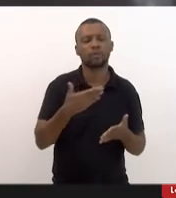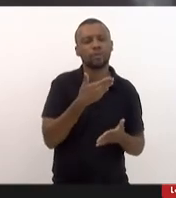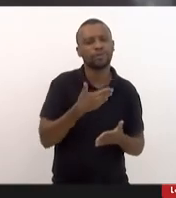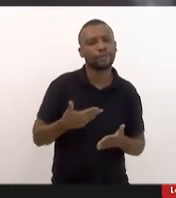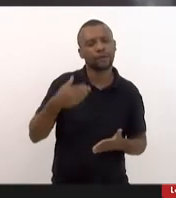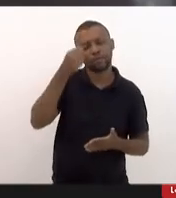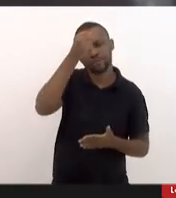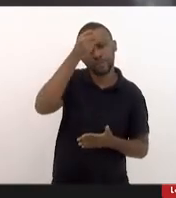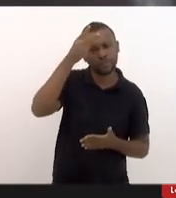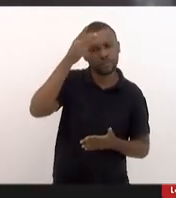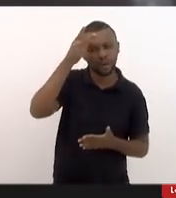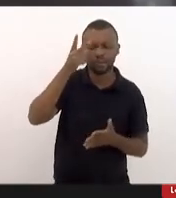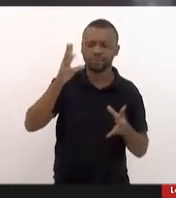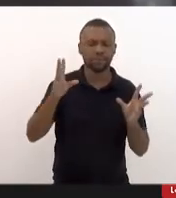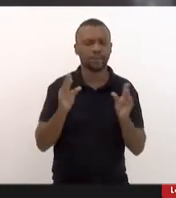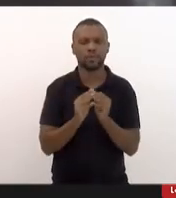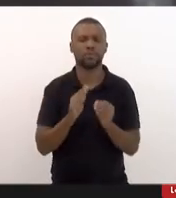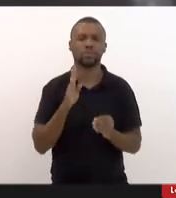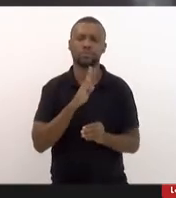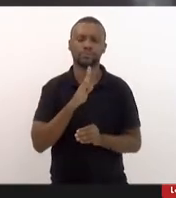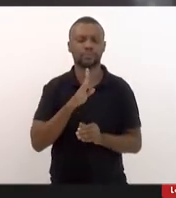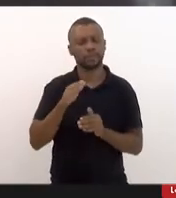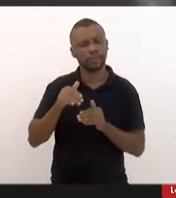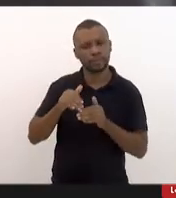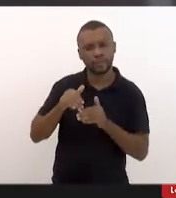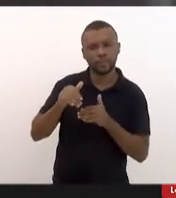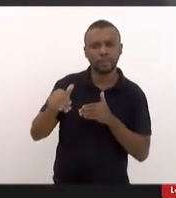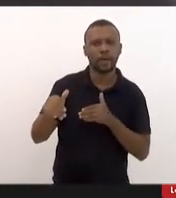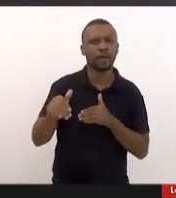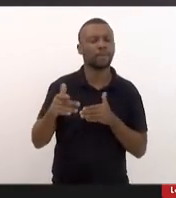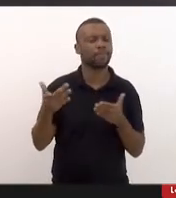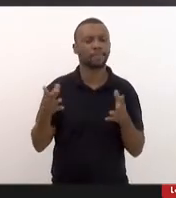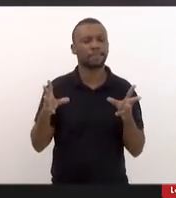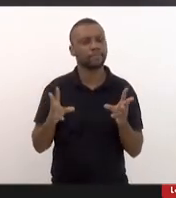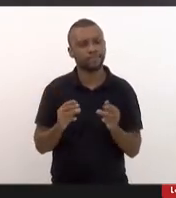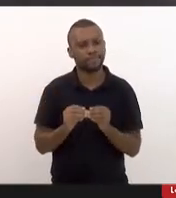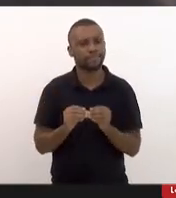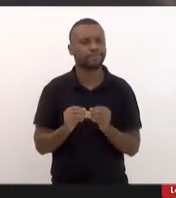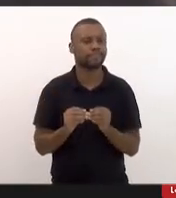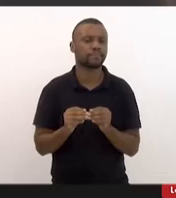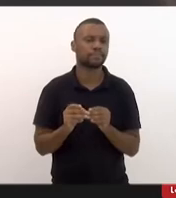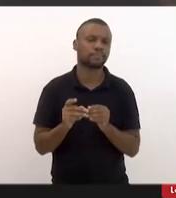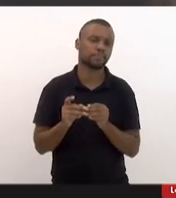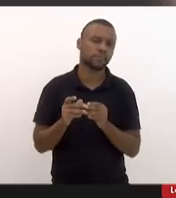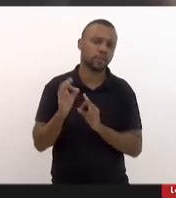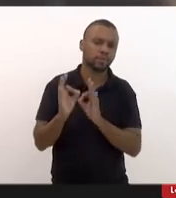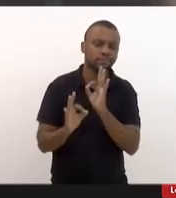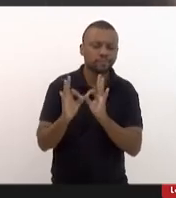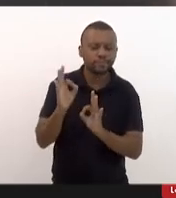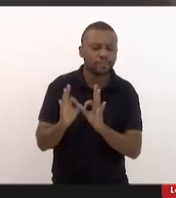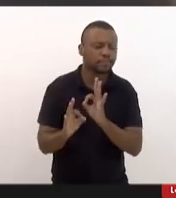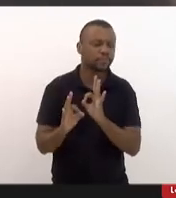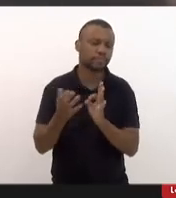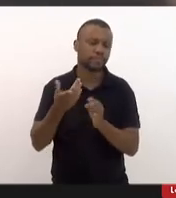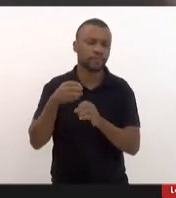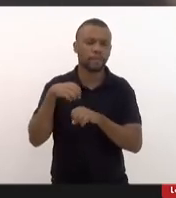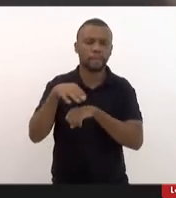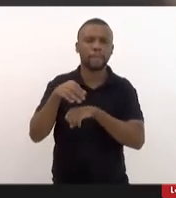etc. Era isso. Em breve, apenas deixar isso para talvez uma discussão e esclarecimento.